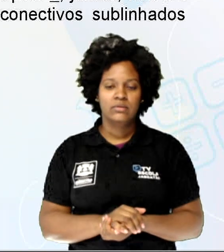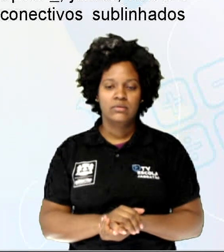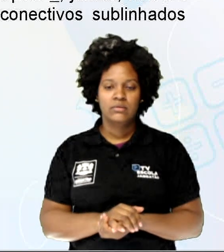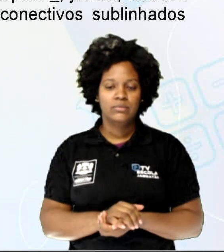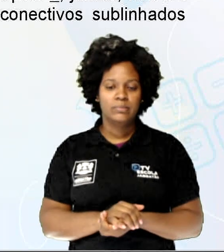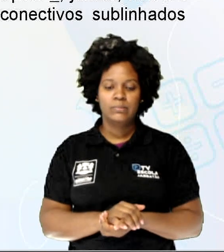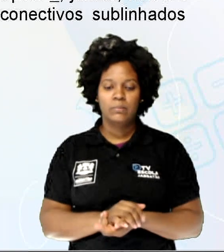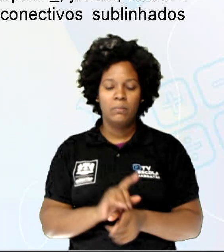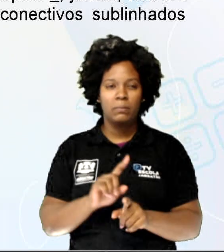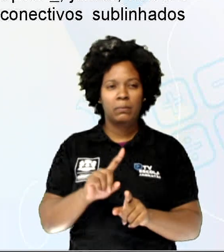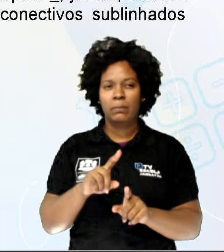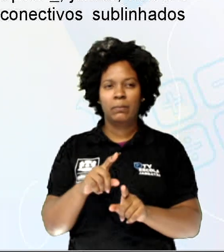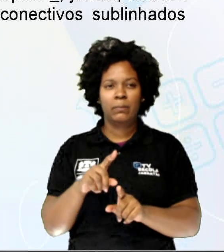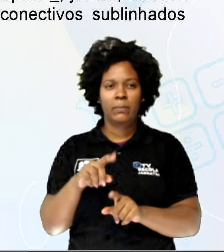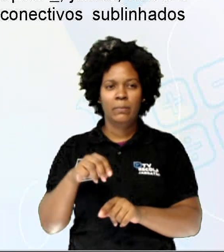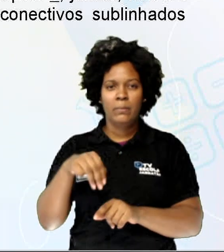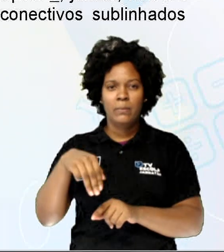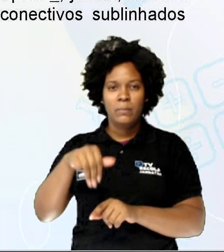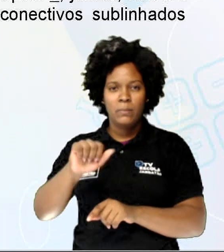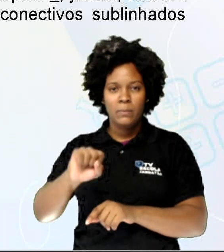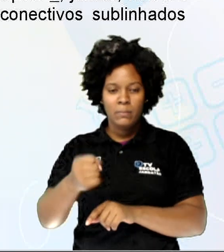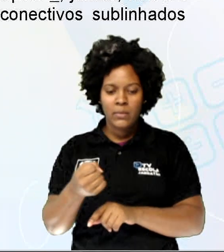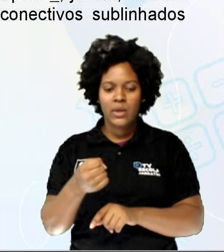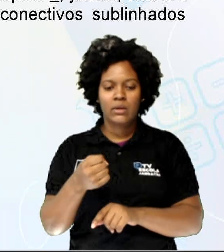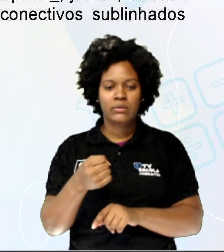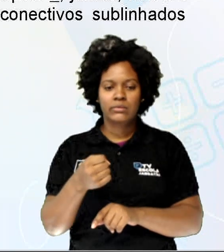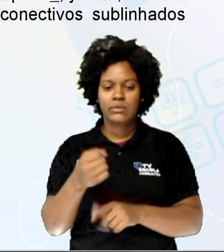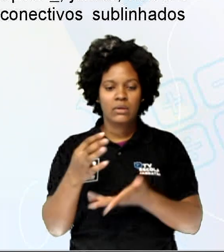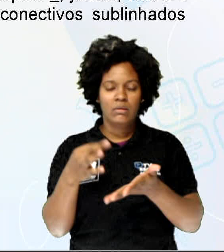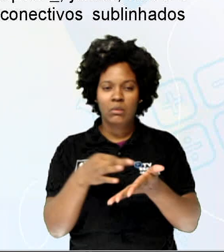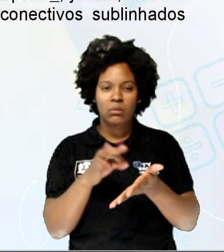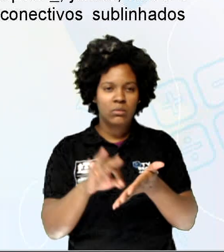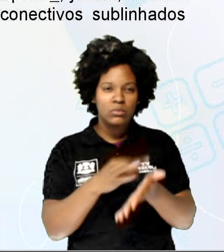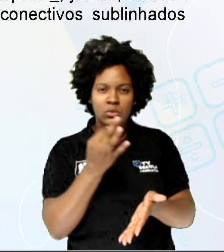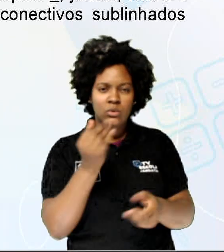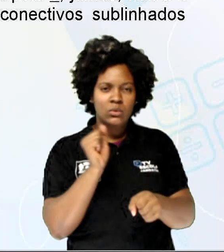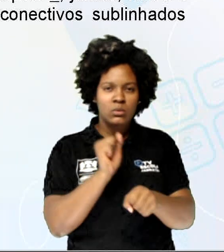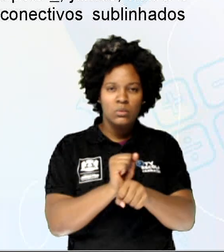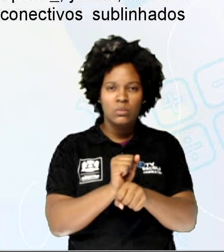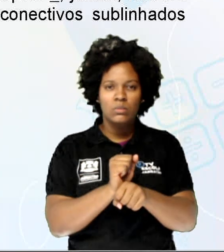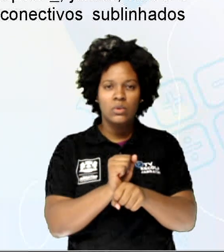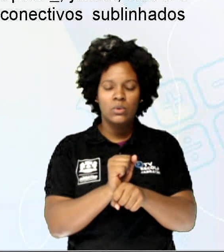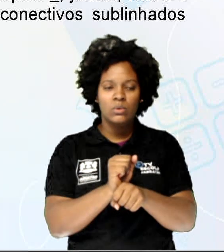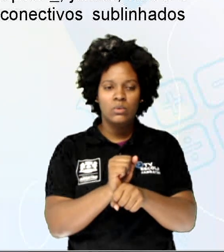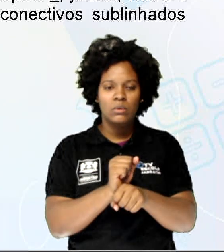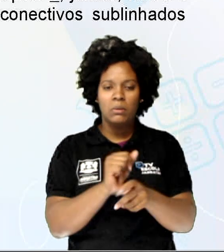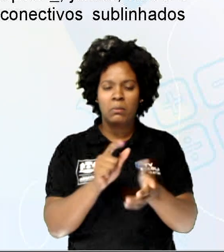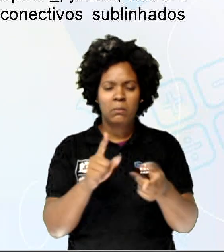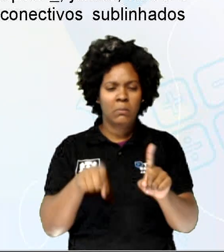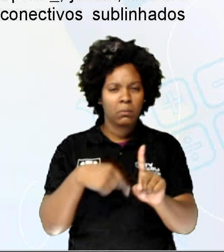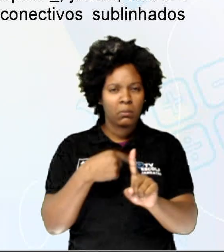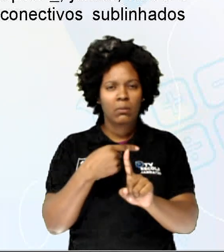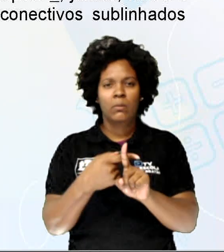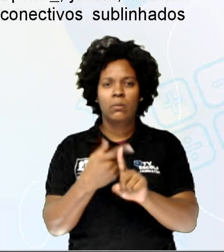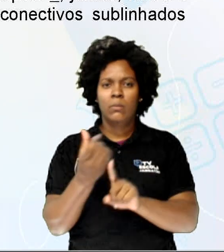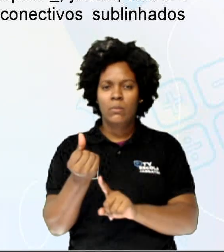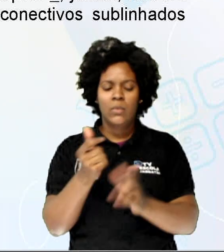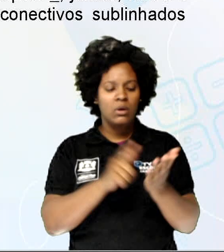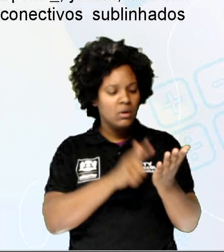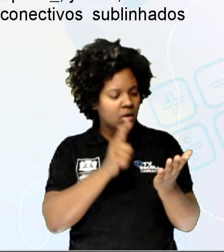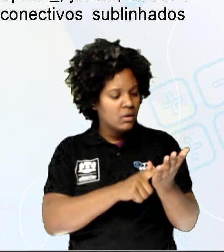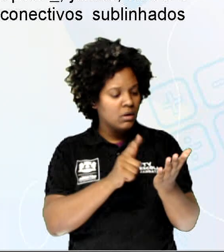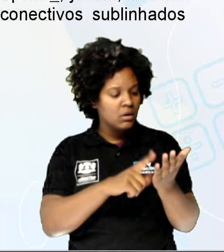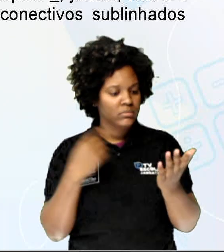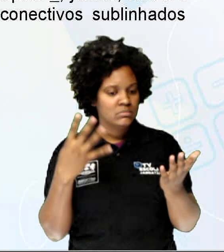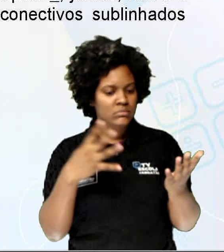Mas Lewis não parou por aí. 6 outros livros vieram depois e, juntos, ficaram conhecidos